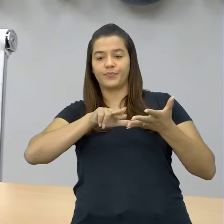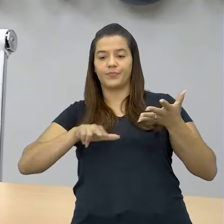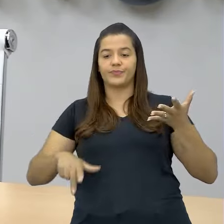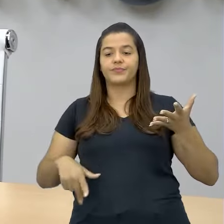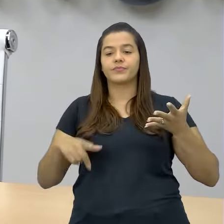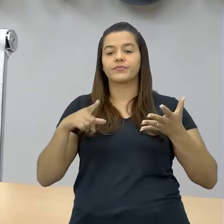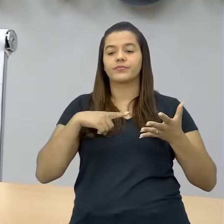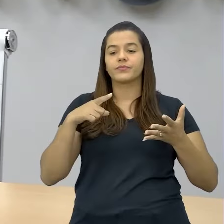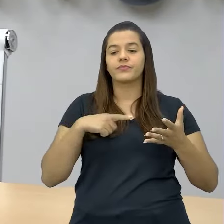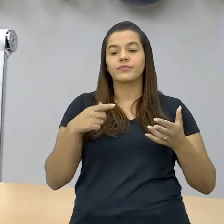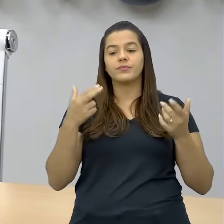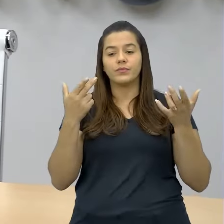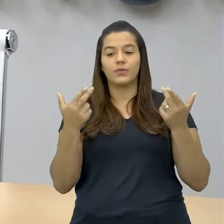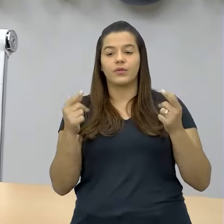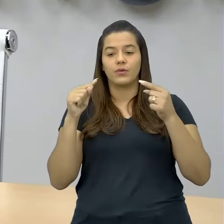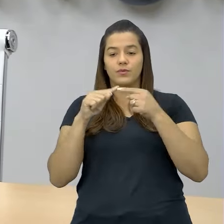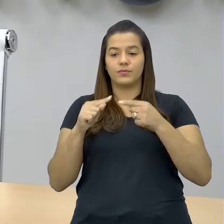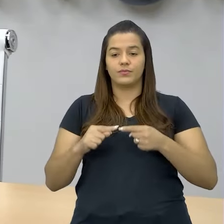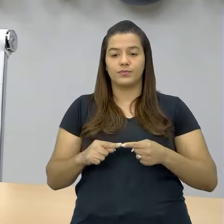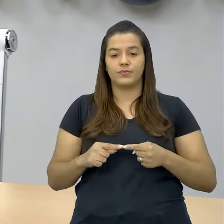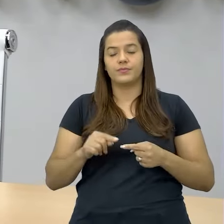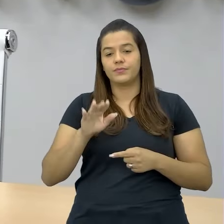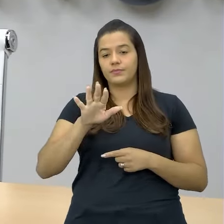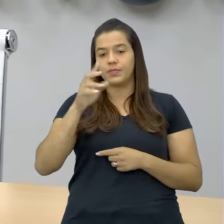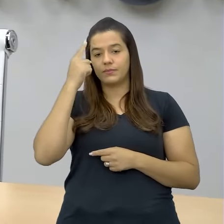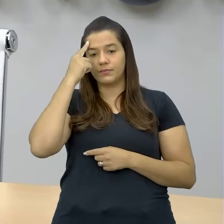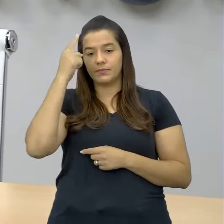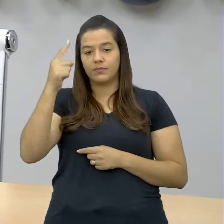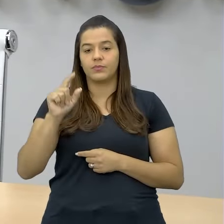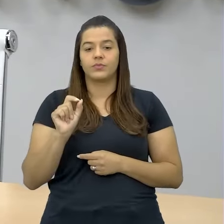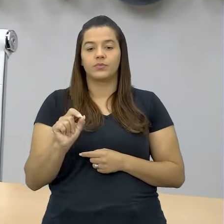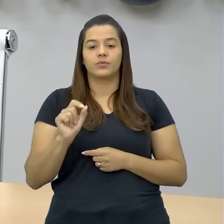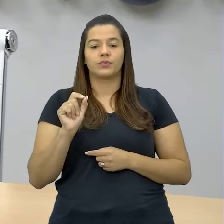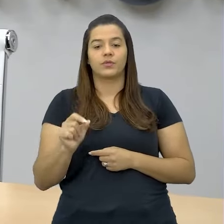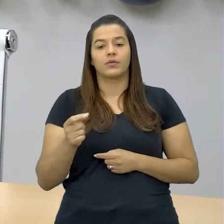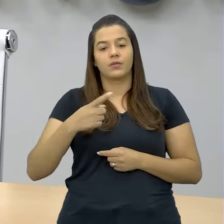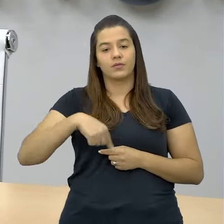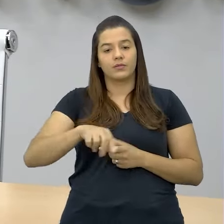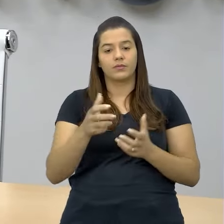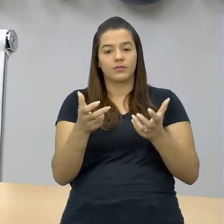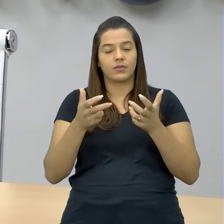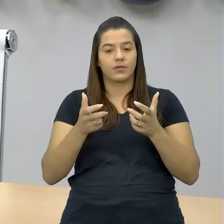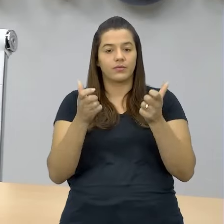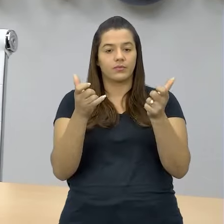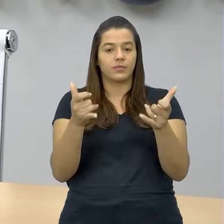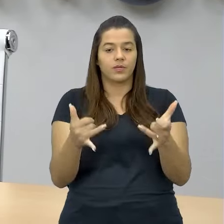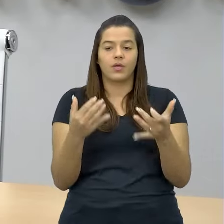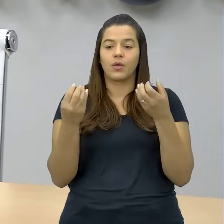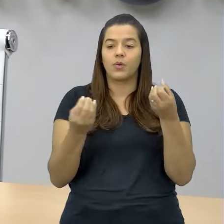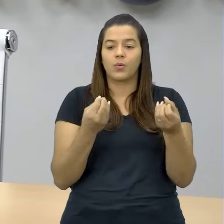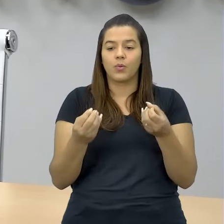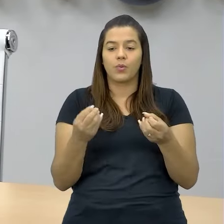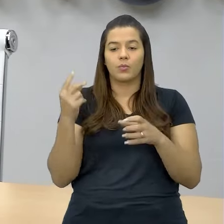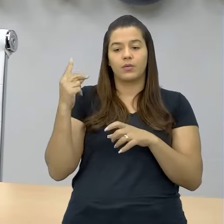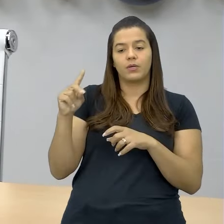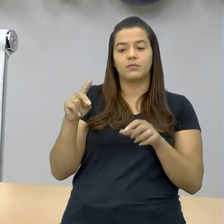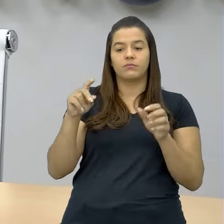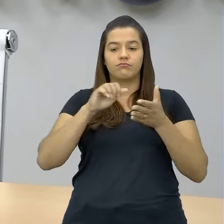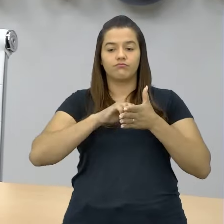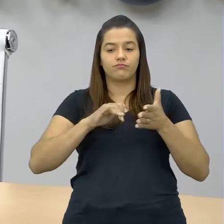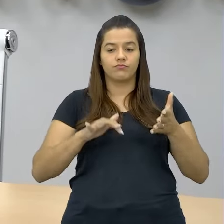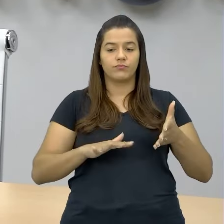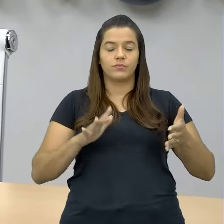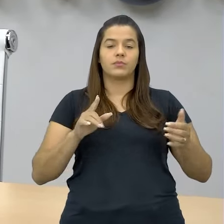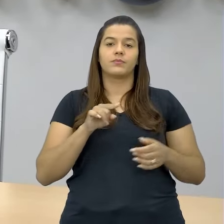pontos em comum aí. Mas, principalmente, a gente quer destacar como essa atividade, ela